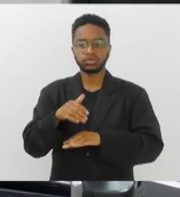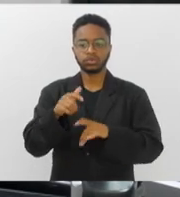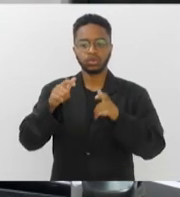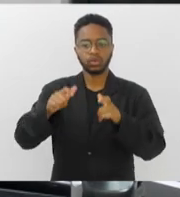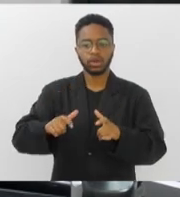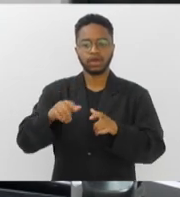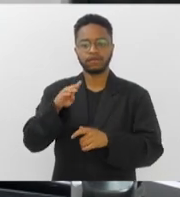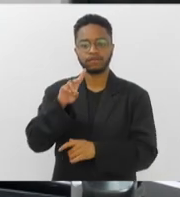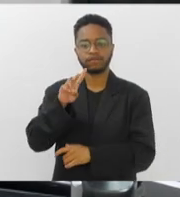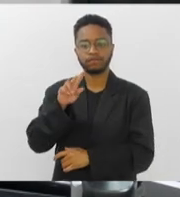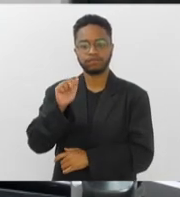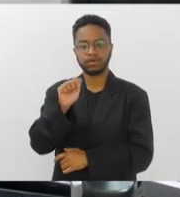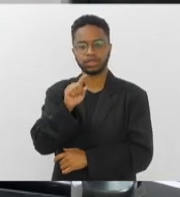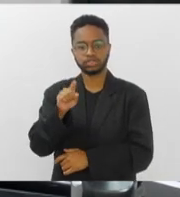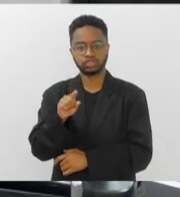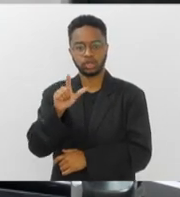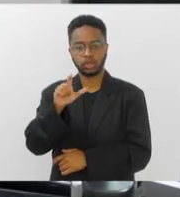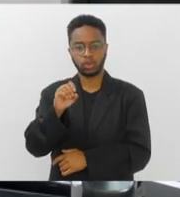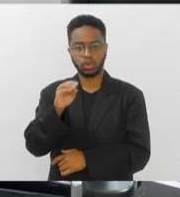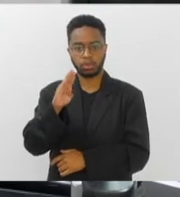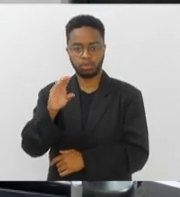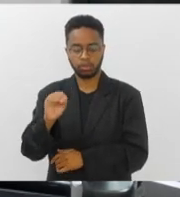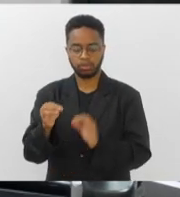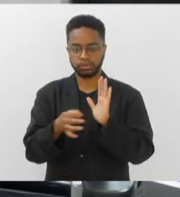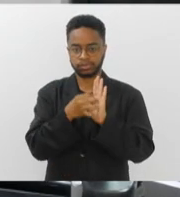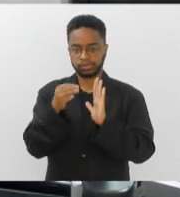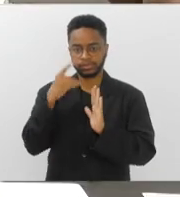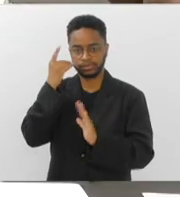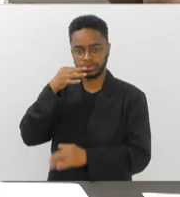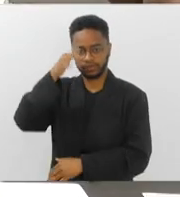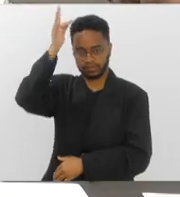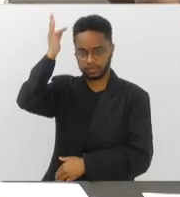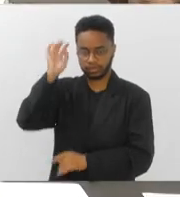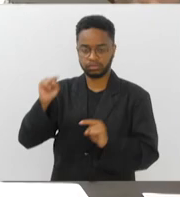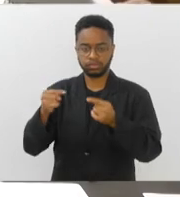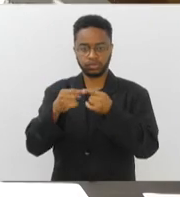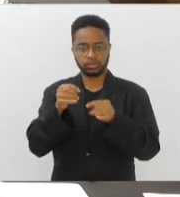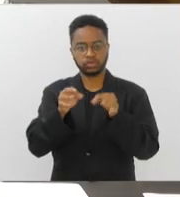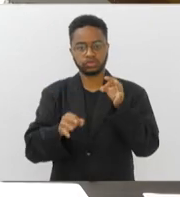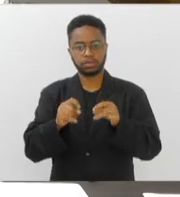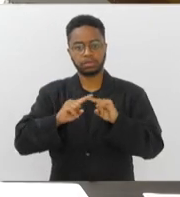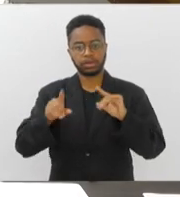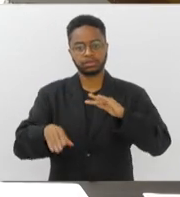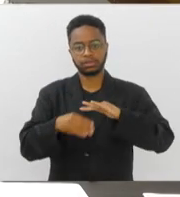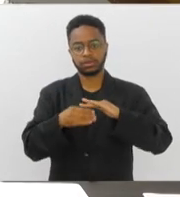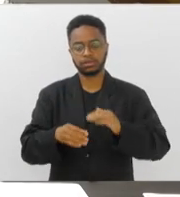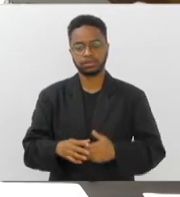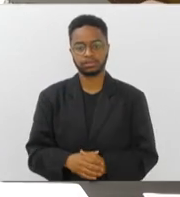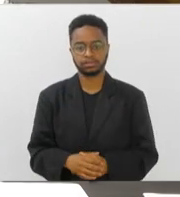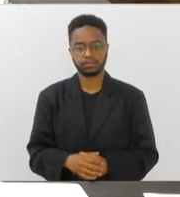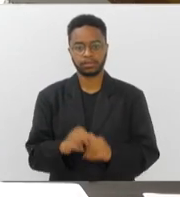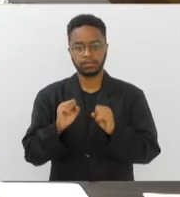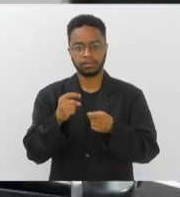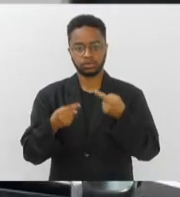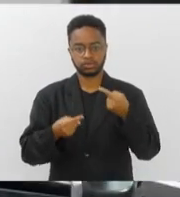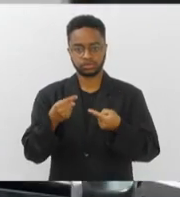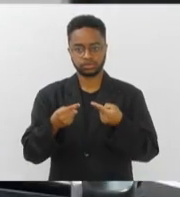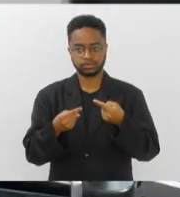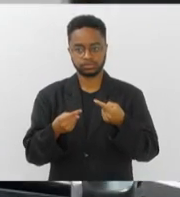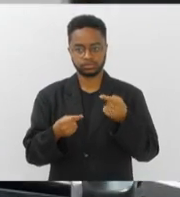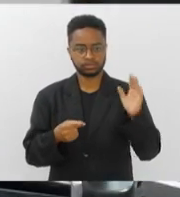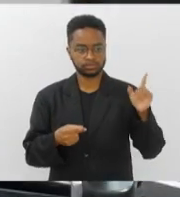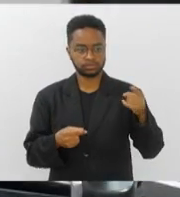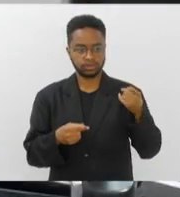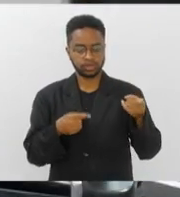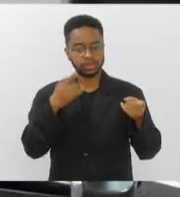Lobo. Para aparecer, deputado Fred Pacheco. Pela juridicidade com emendas. Em discussão. Presidente.